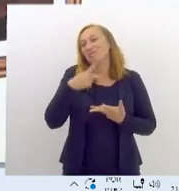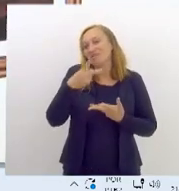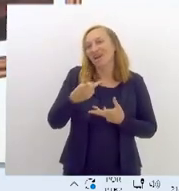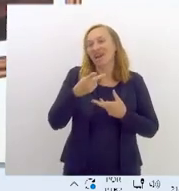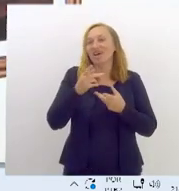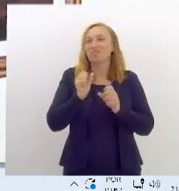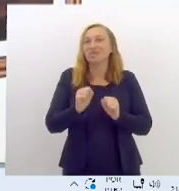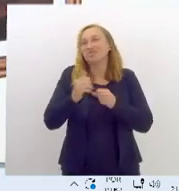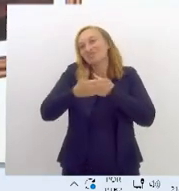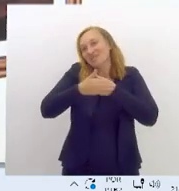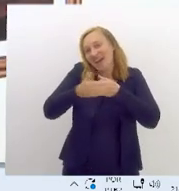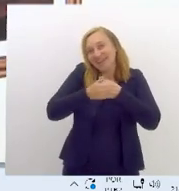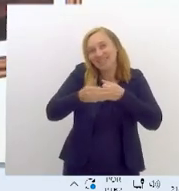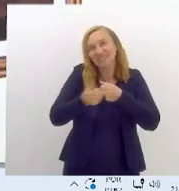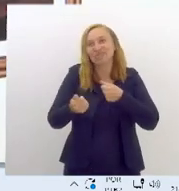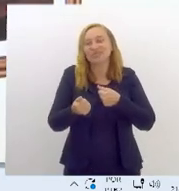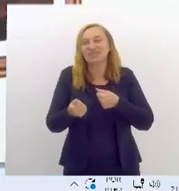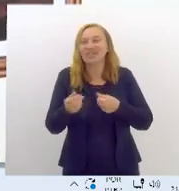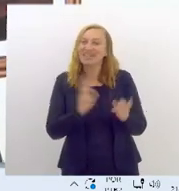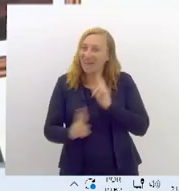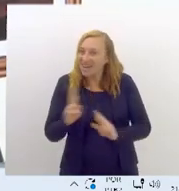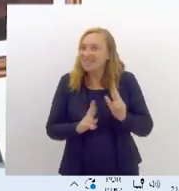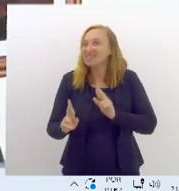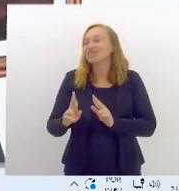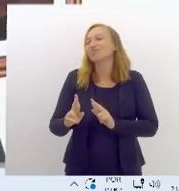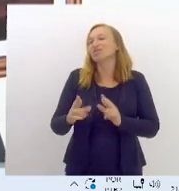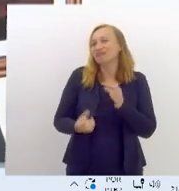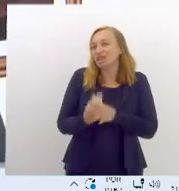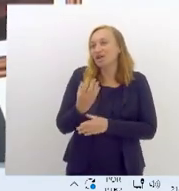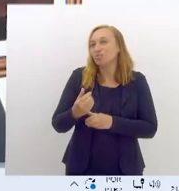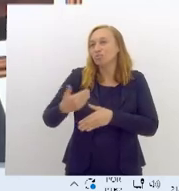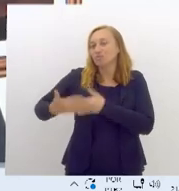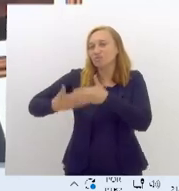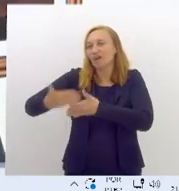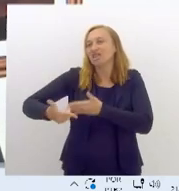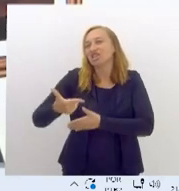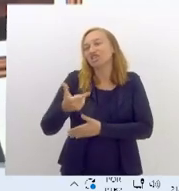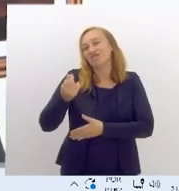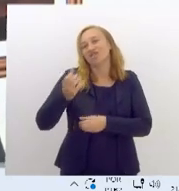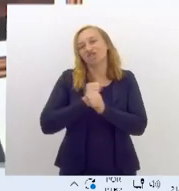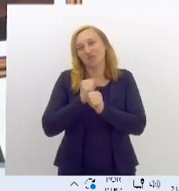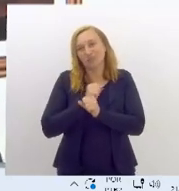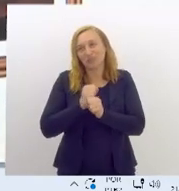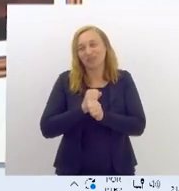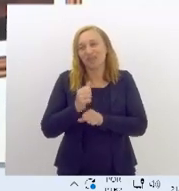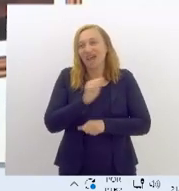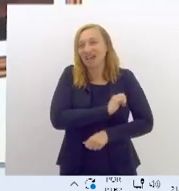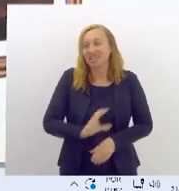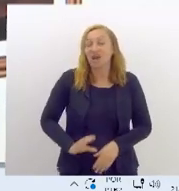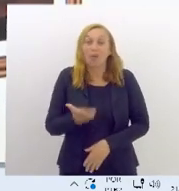do carinho e da relação que a gente construiu ao longo de mais de 20 anos